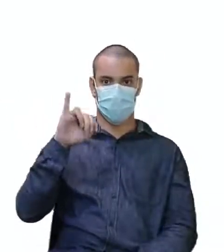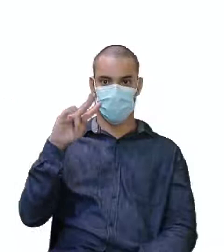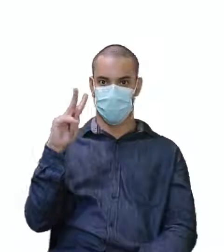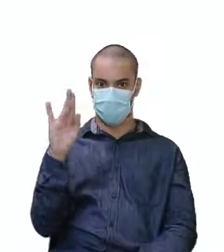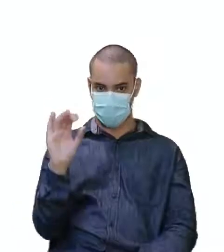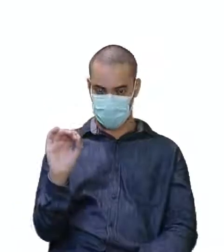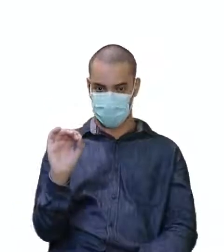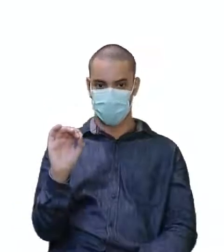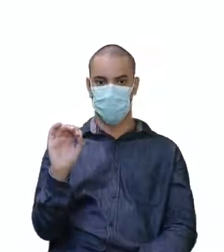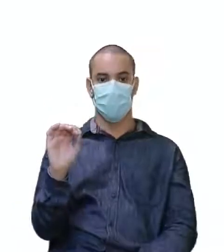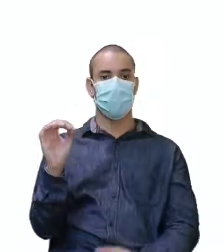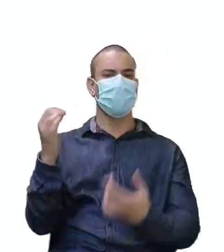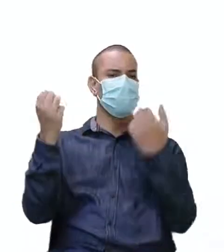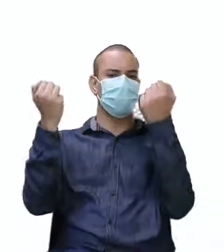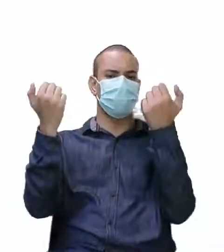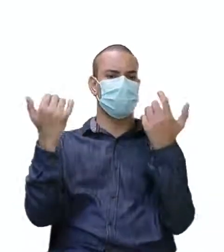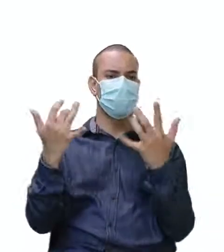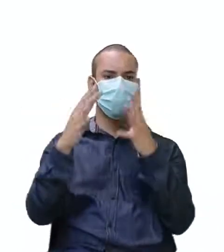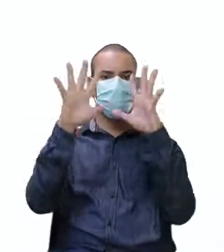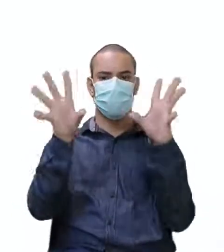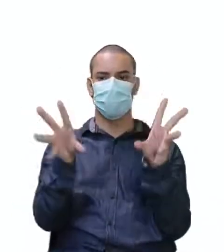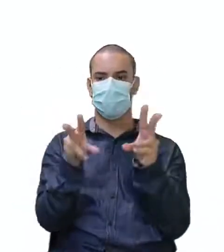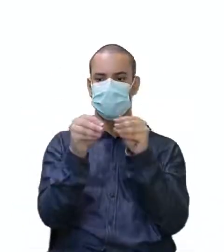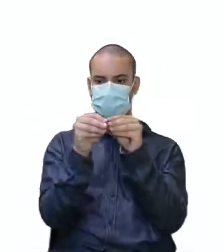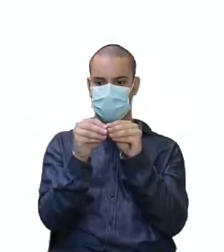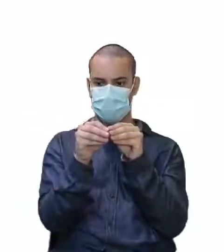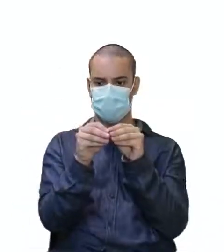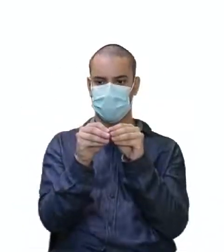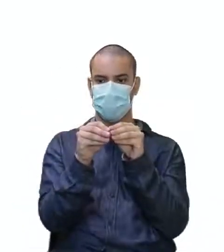ecológico. Uma definição bem, assim,